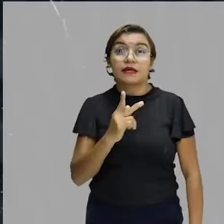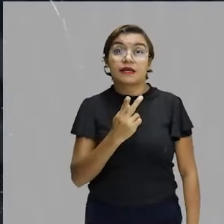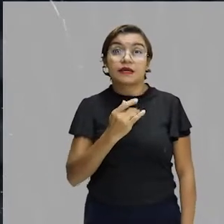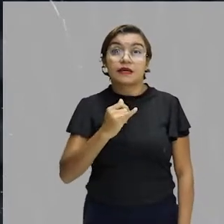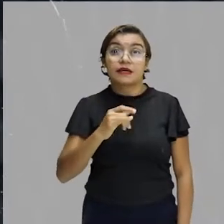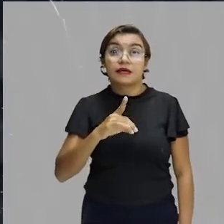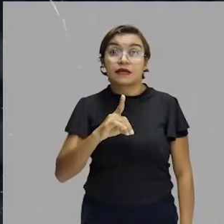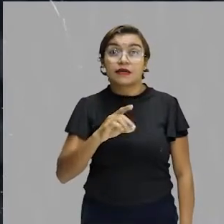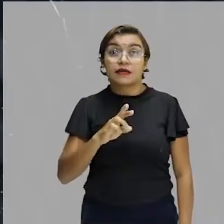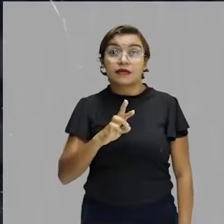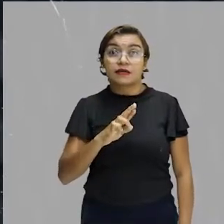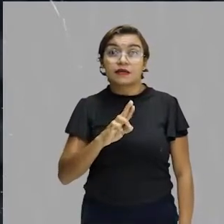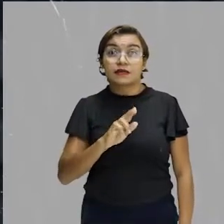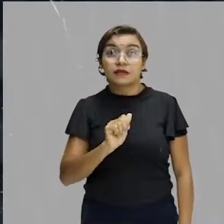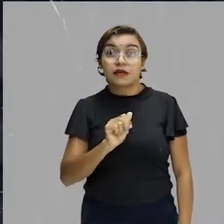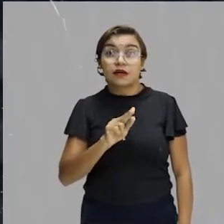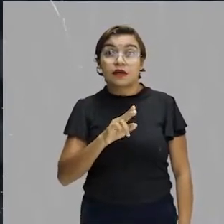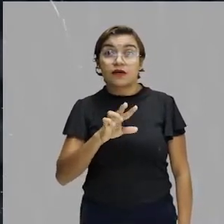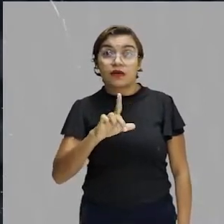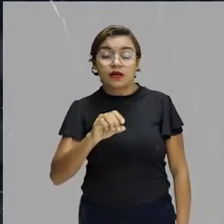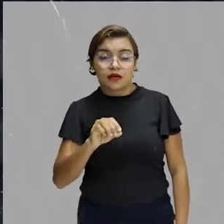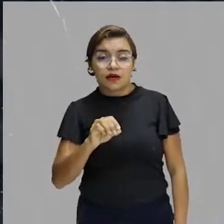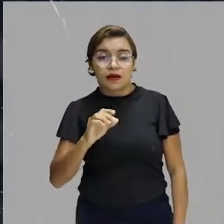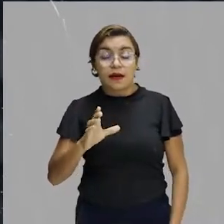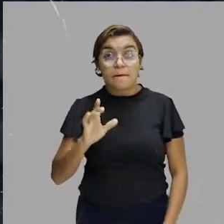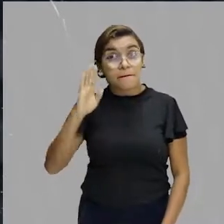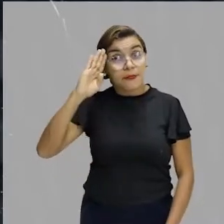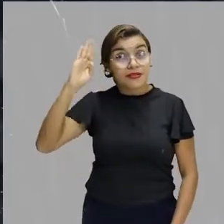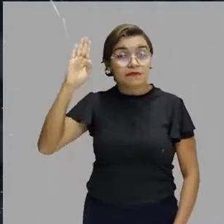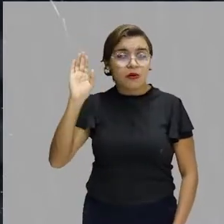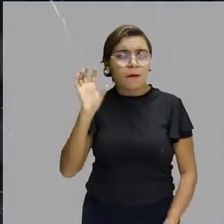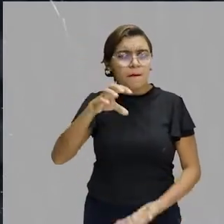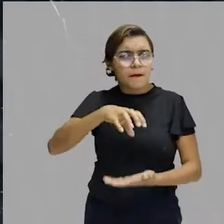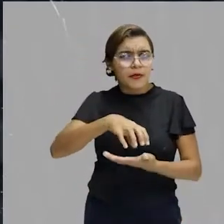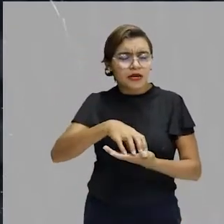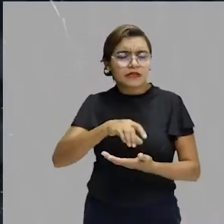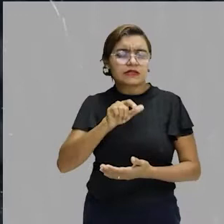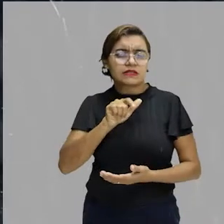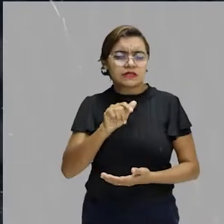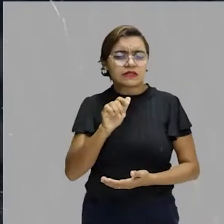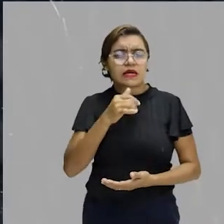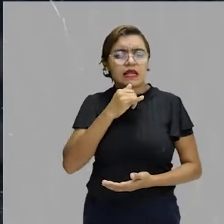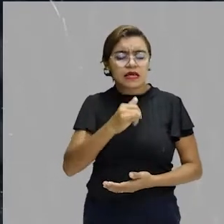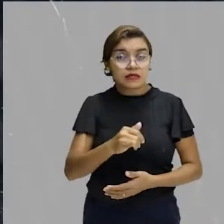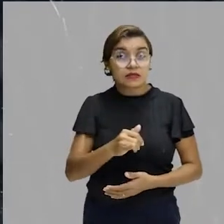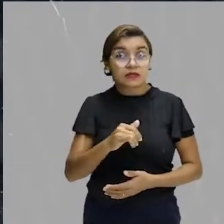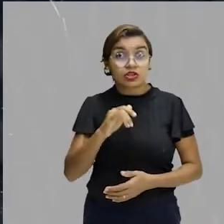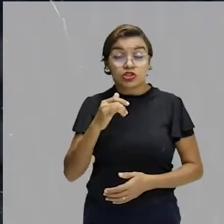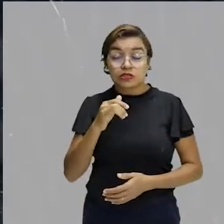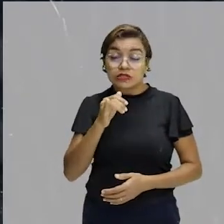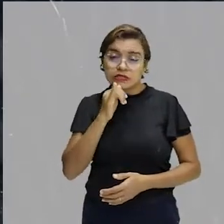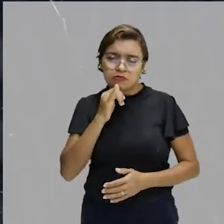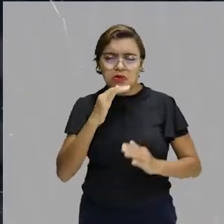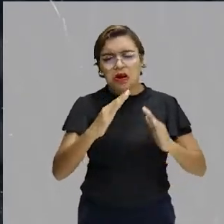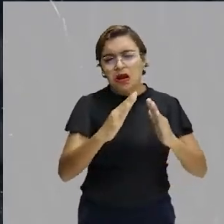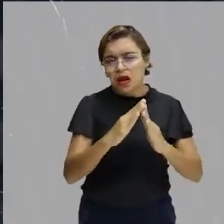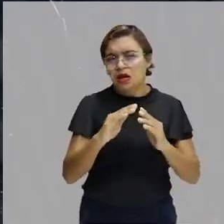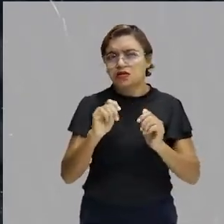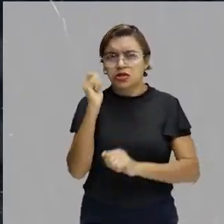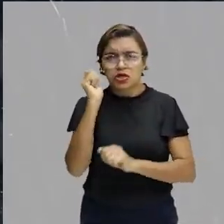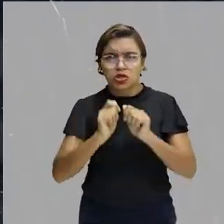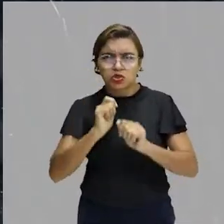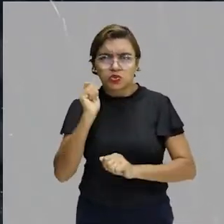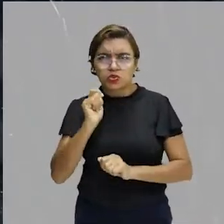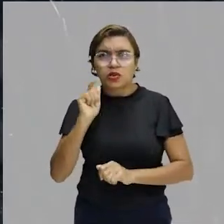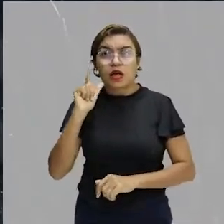matriz o quê? A principal matriz elétrica, ou seja, quando a gente fala de produção de energia para casa, para a indústria, sem sombra de